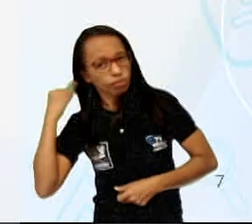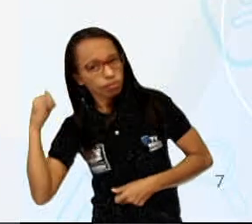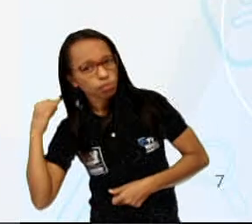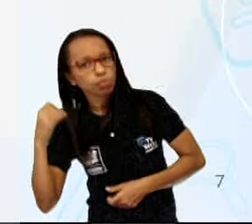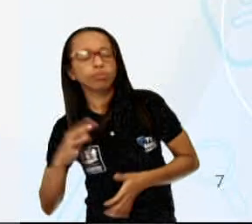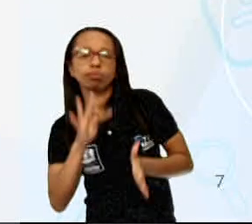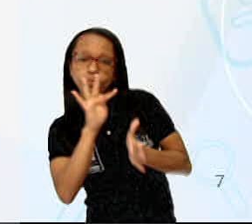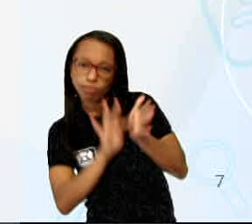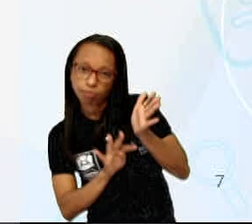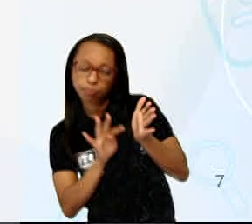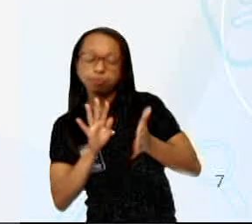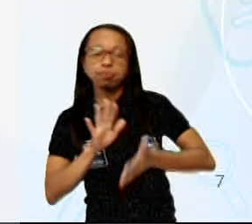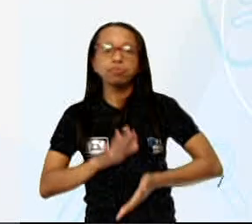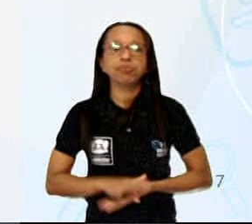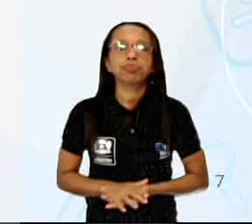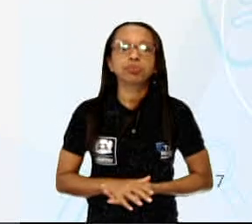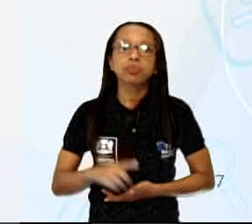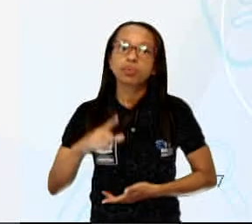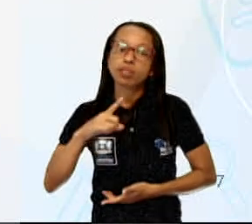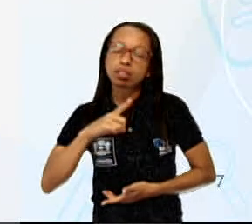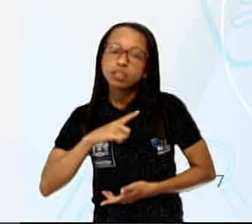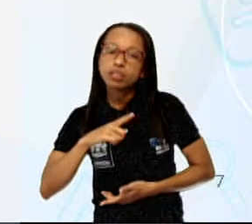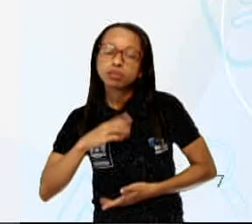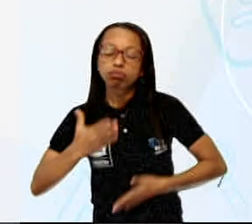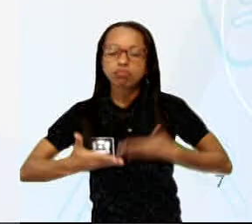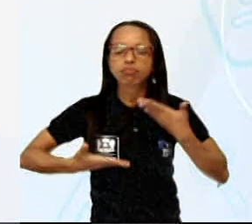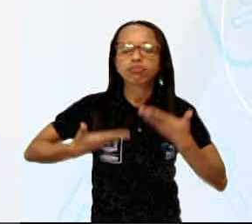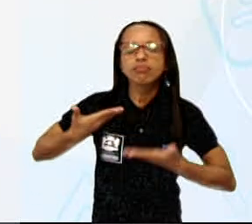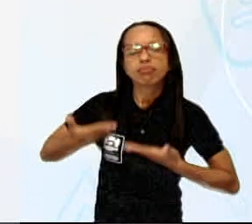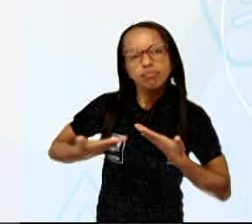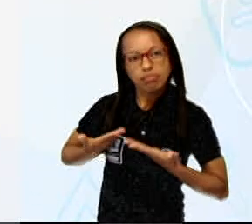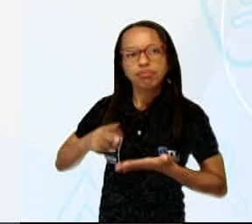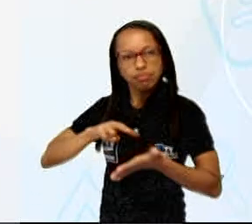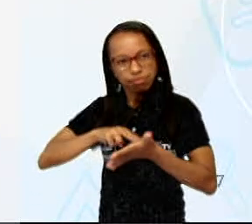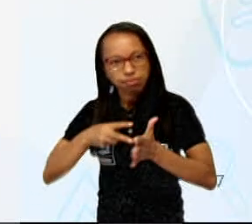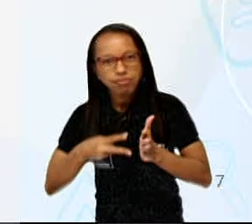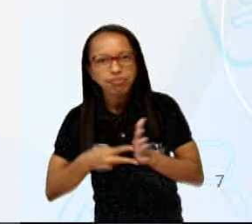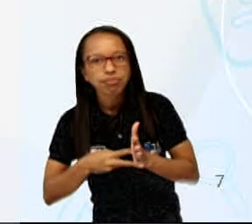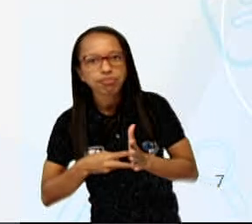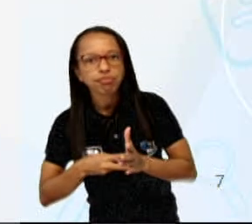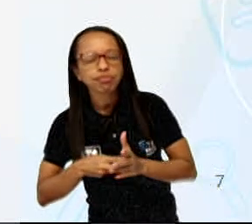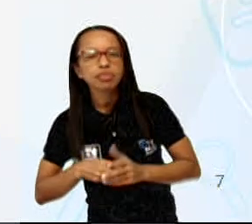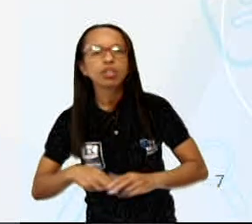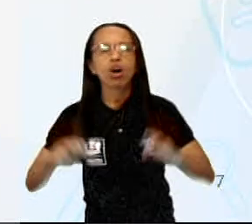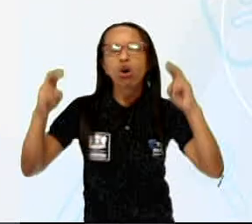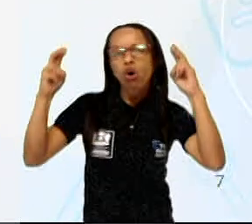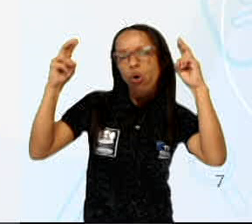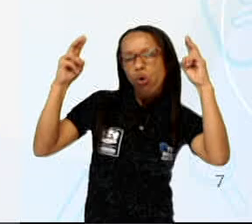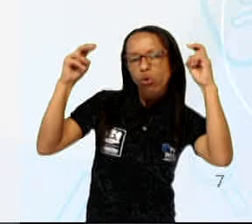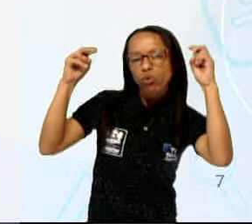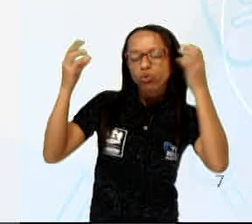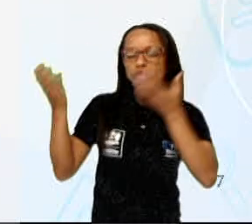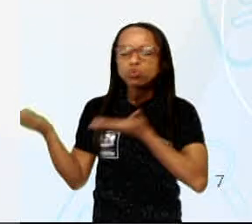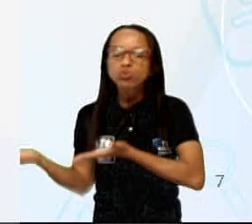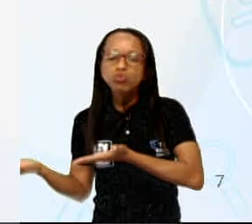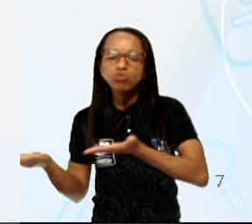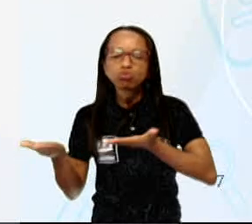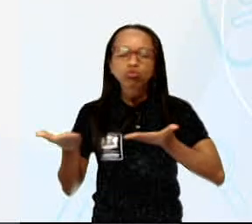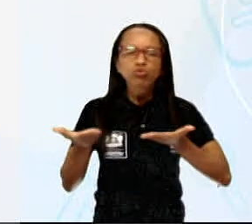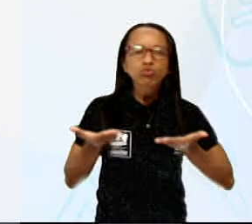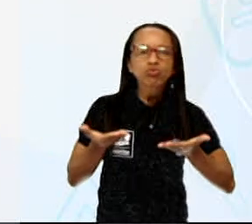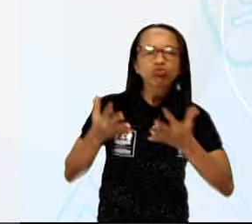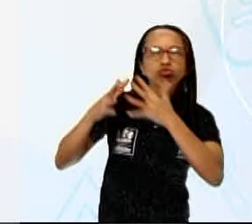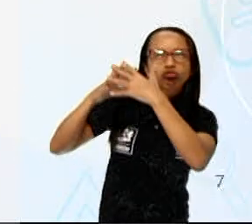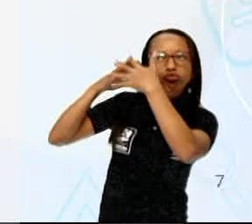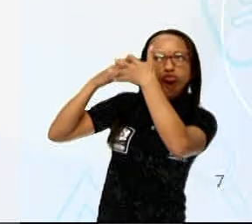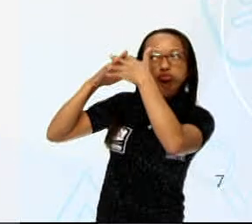narrativa, nós temos estímulos aos sentidos, nós temos um título convidativo que vai nos provocar a ler aquele conto,